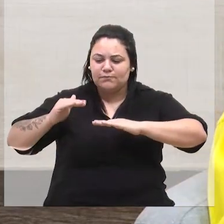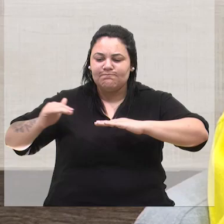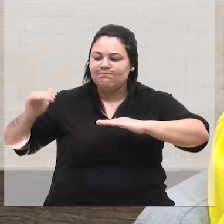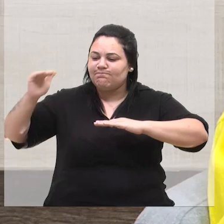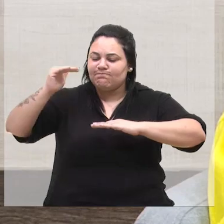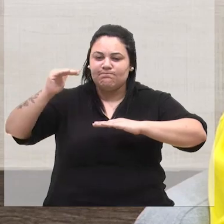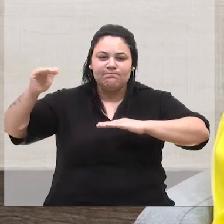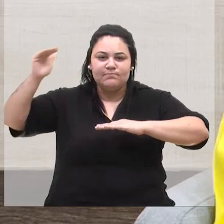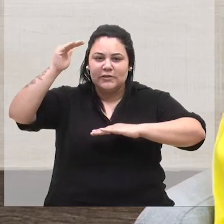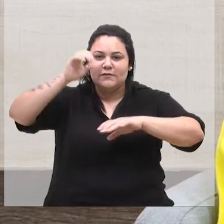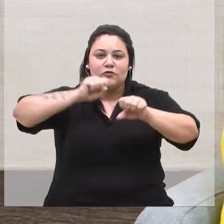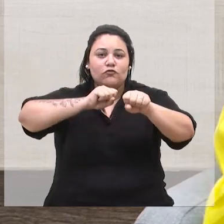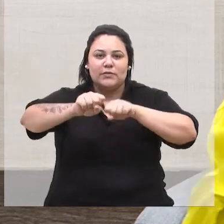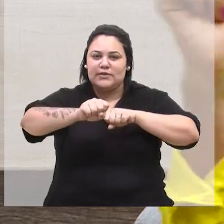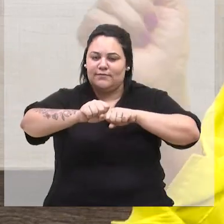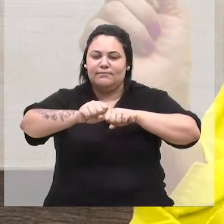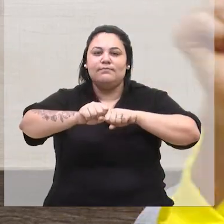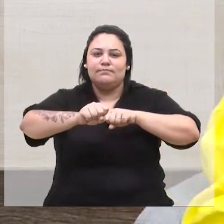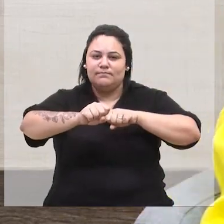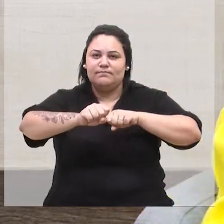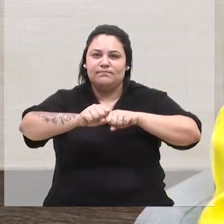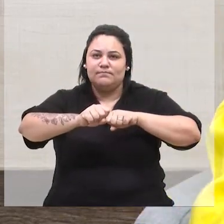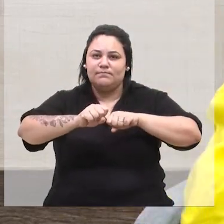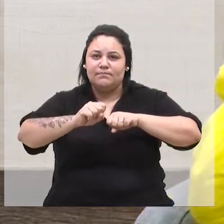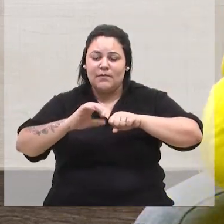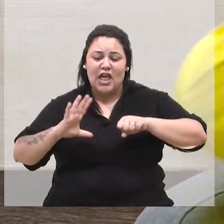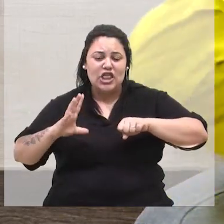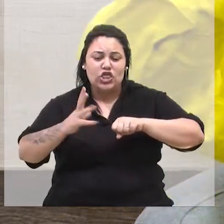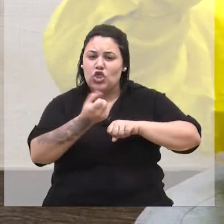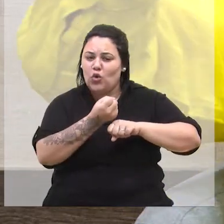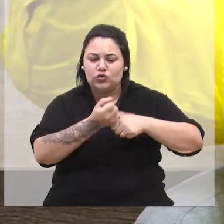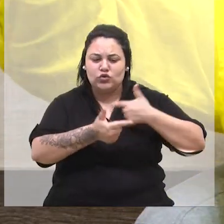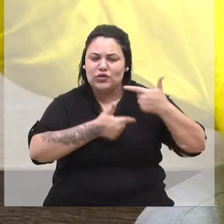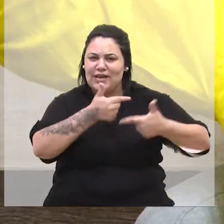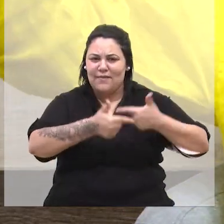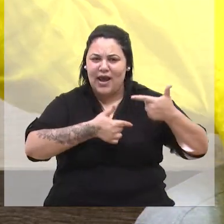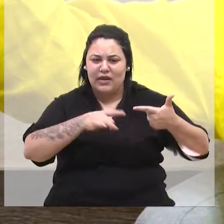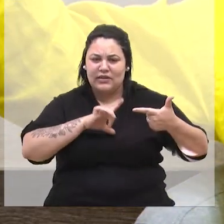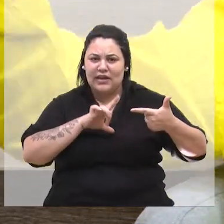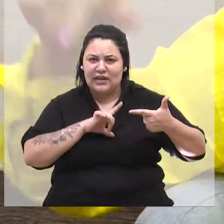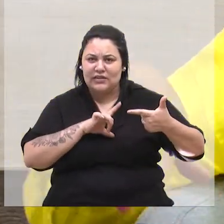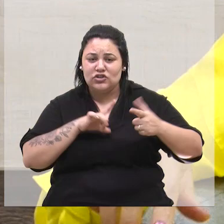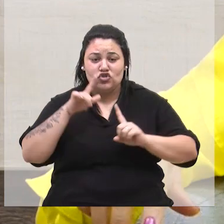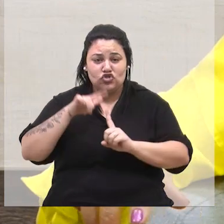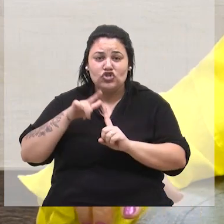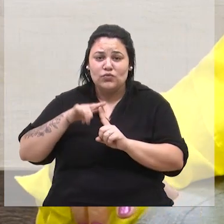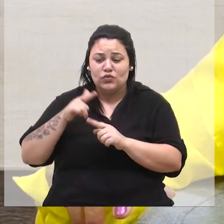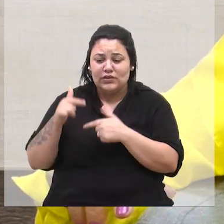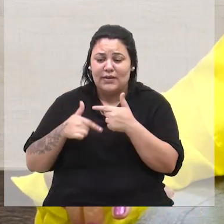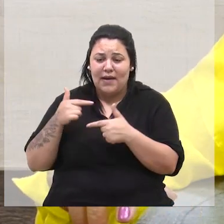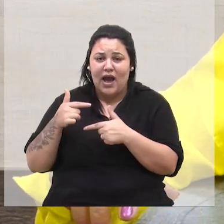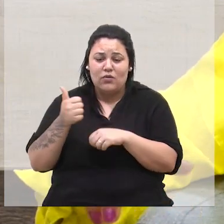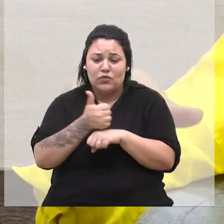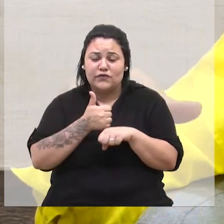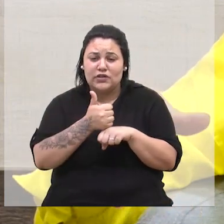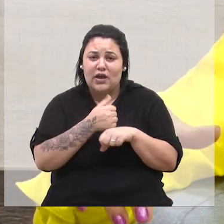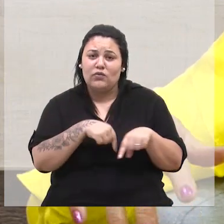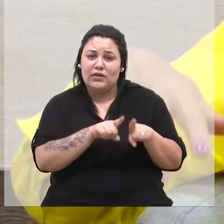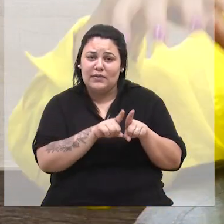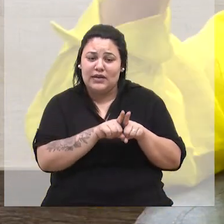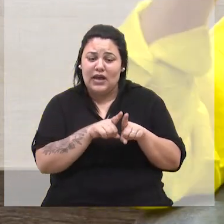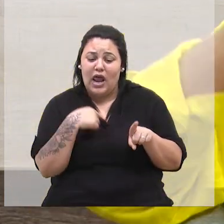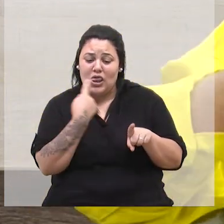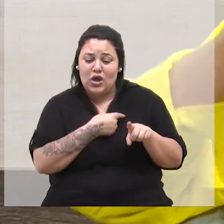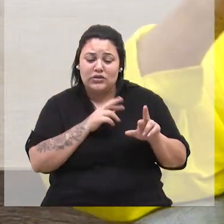níveis de formação e em todas as ocupações e tipos de trabalho e